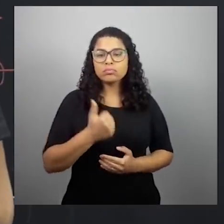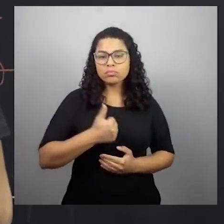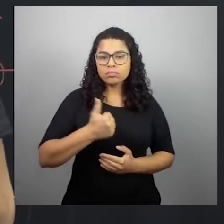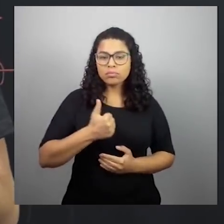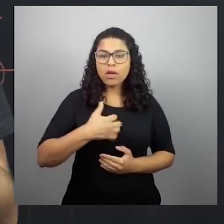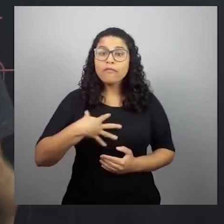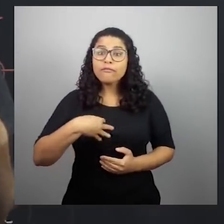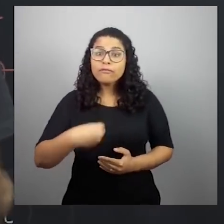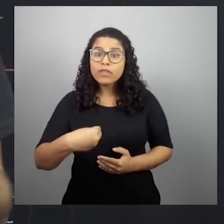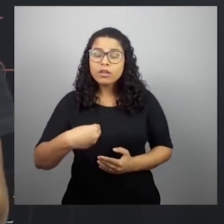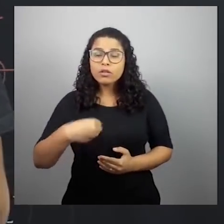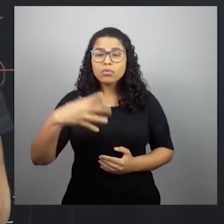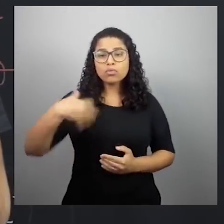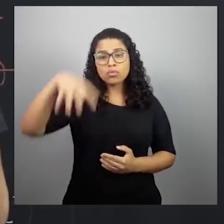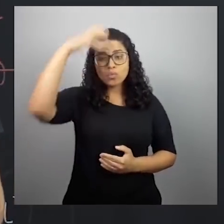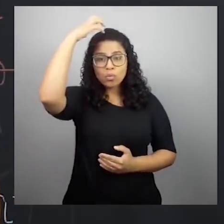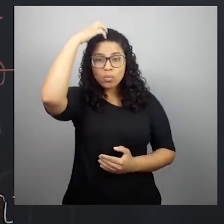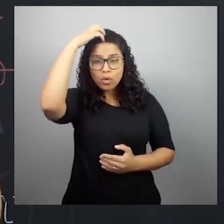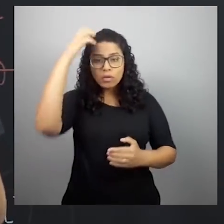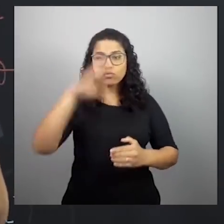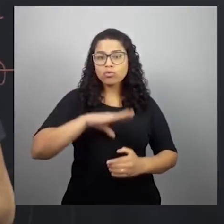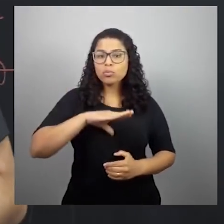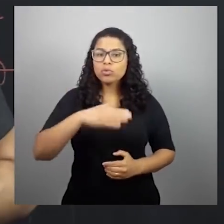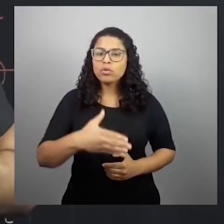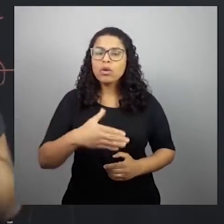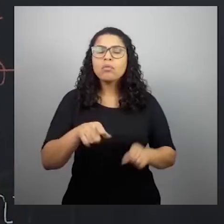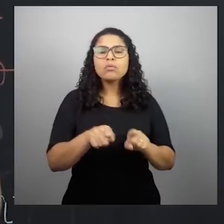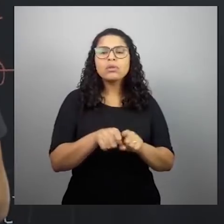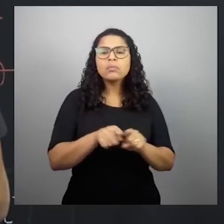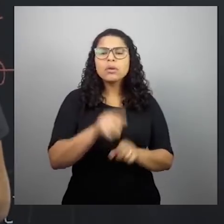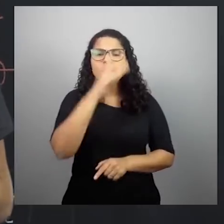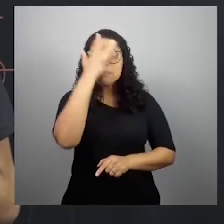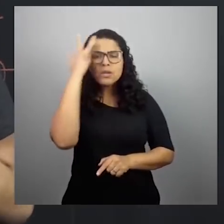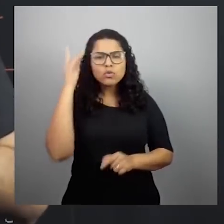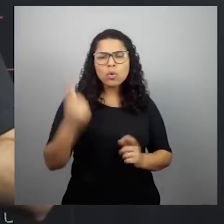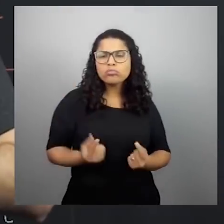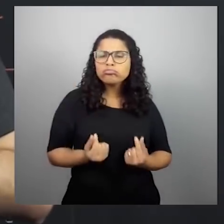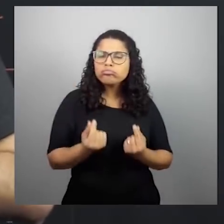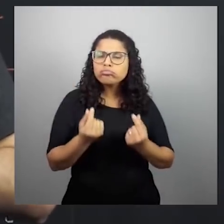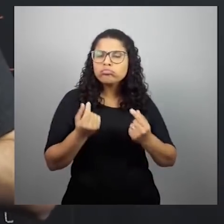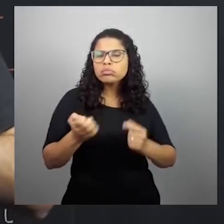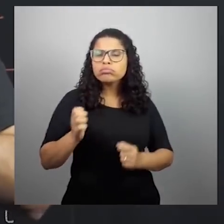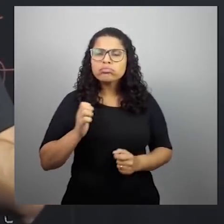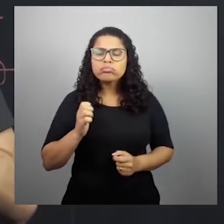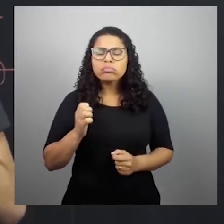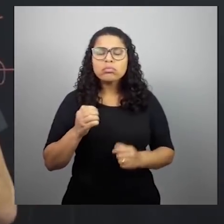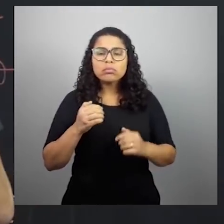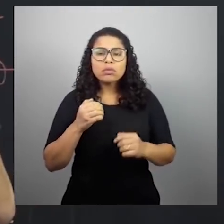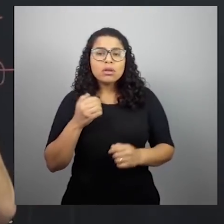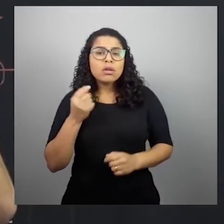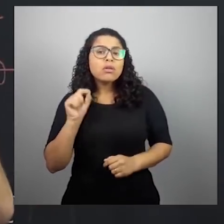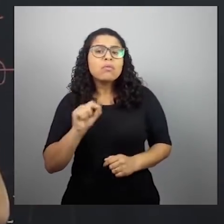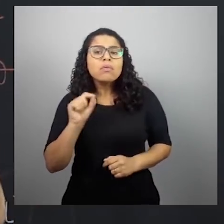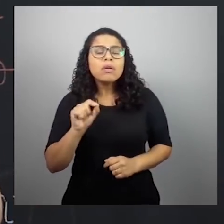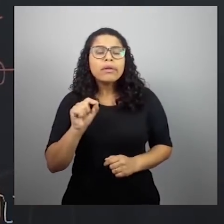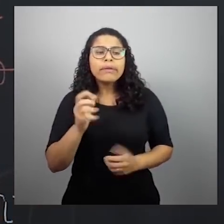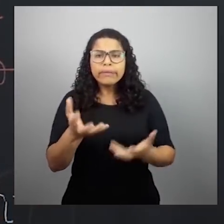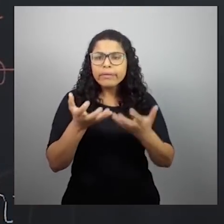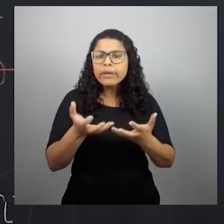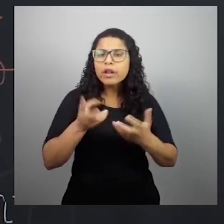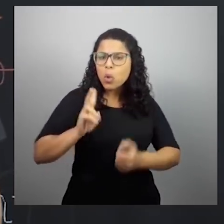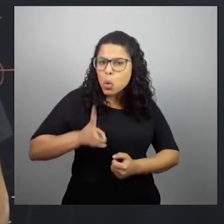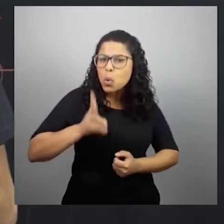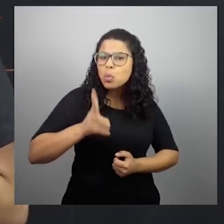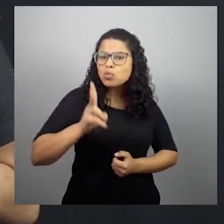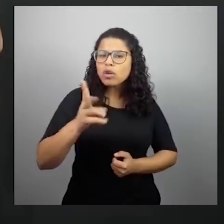Portugal, e de uma elite de proprietários e comerciantes que estavam interessados em manter as coisas como elas eram do ponto de